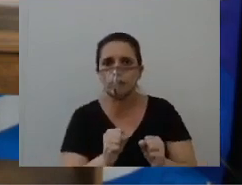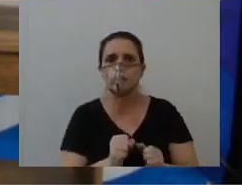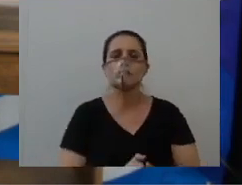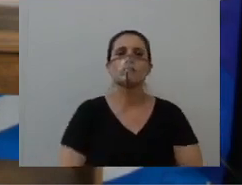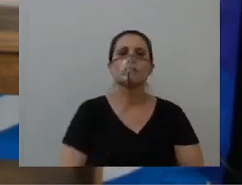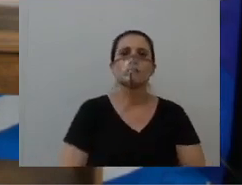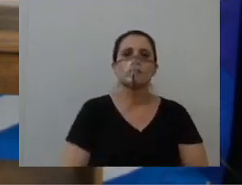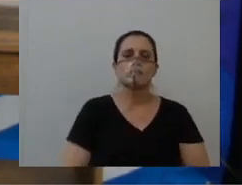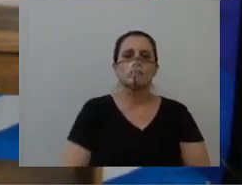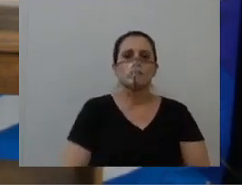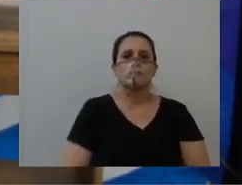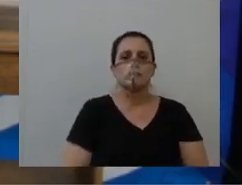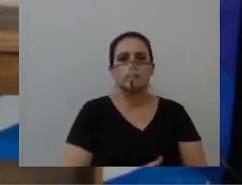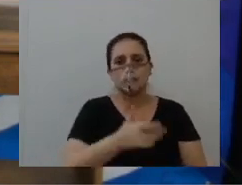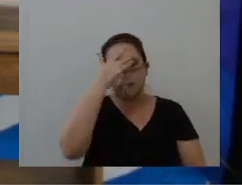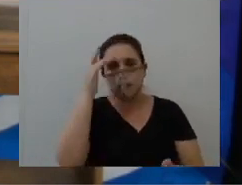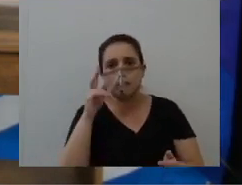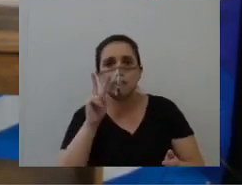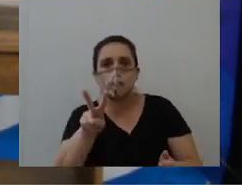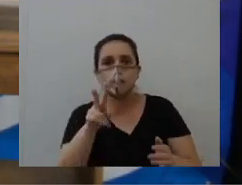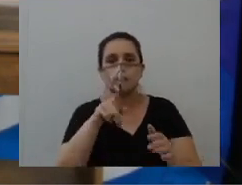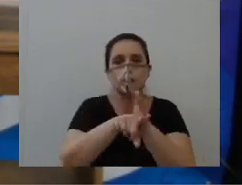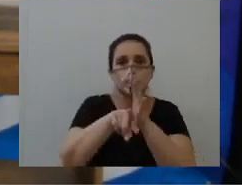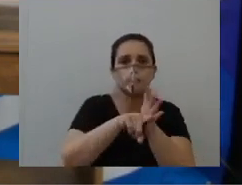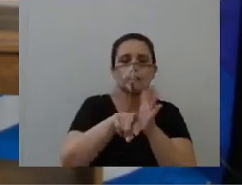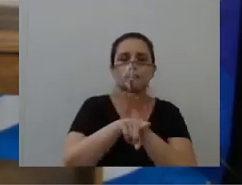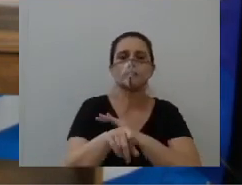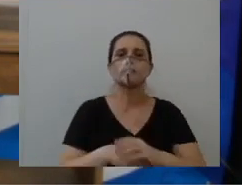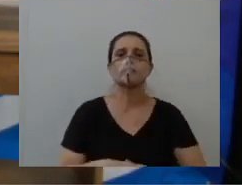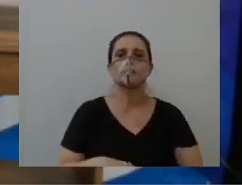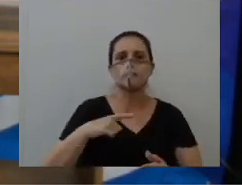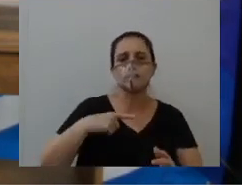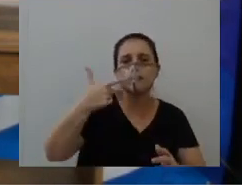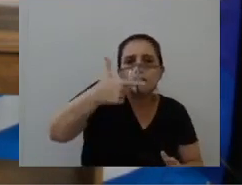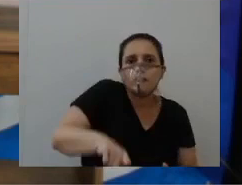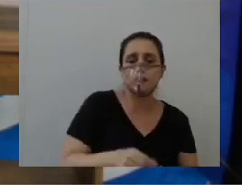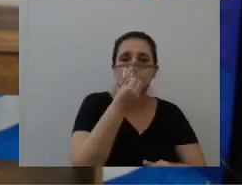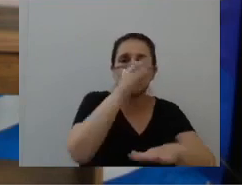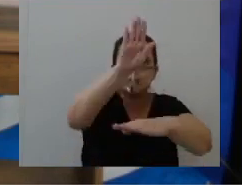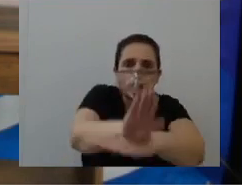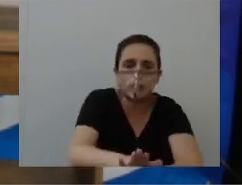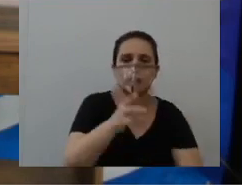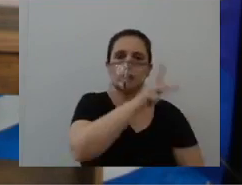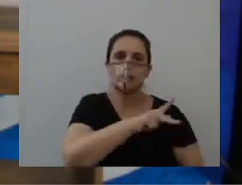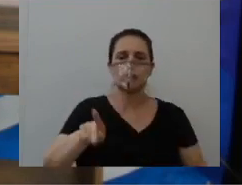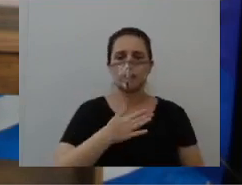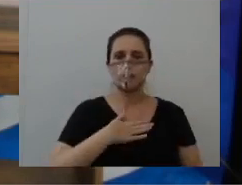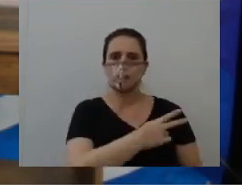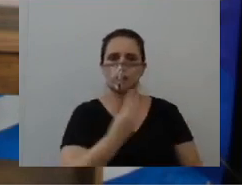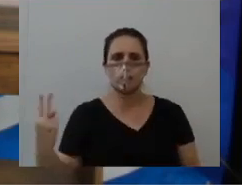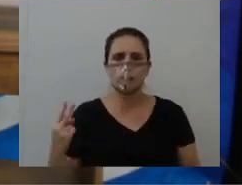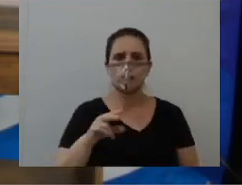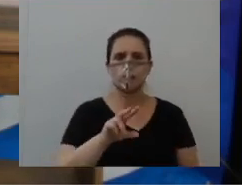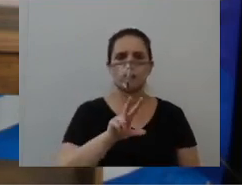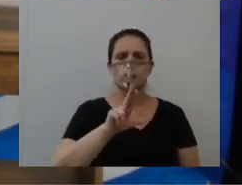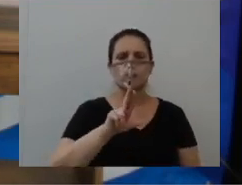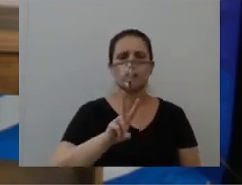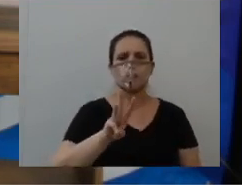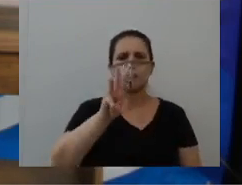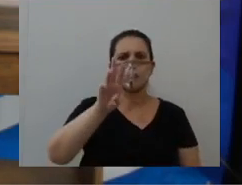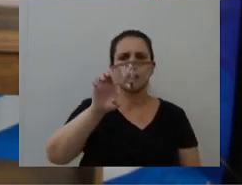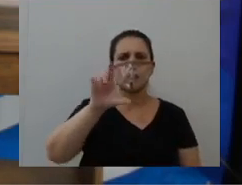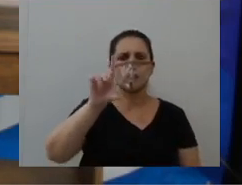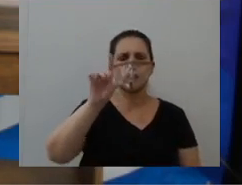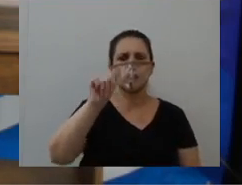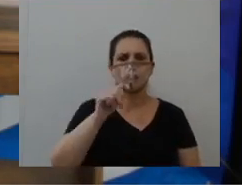Tela cheia para o pessoal acompanhar as perguntas. Olha lá, tem mais uma? Boa tarde, professor, meu nome é Welda. Sou